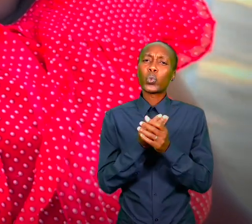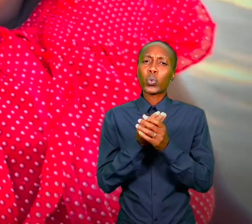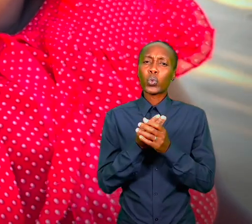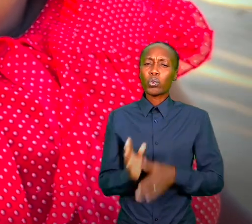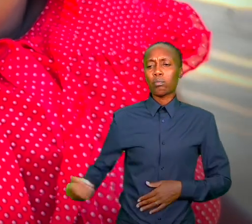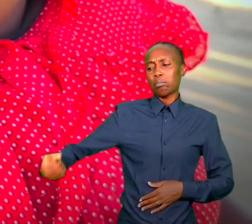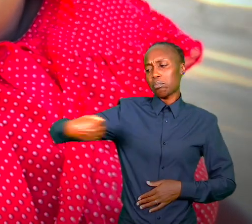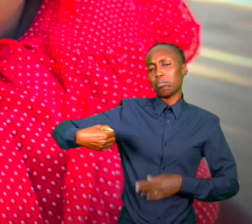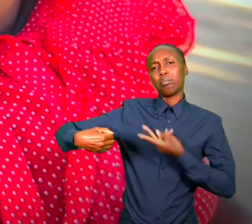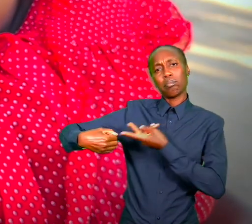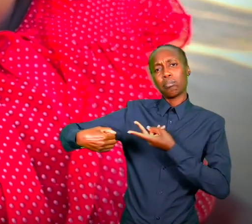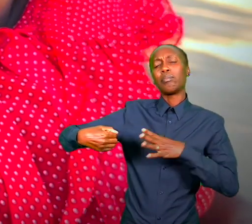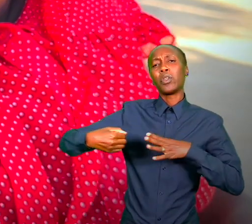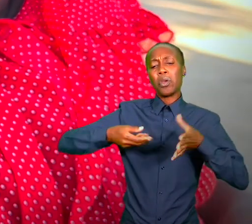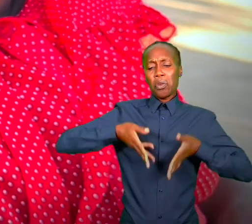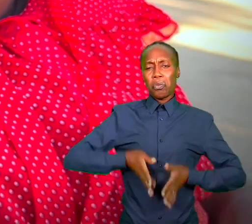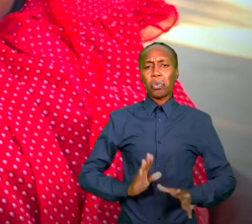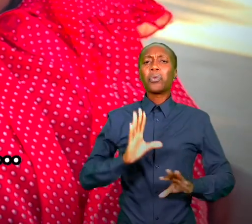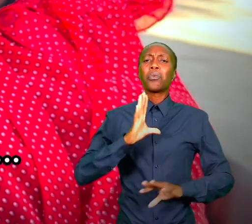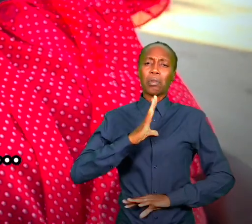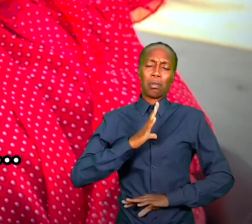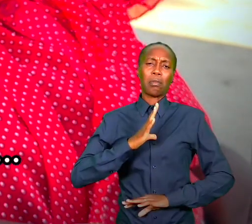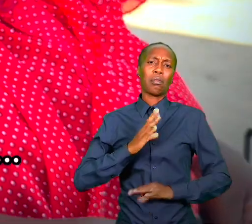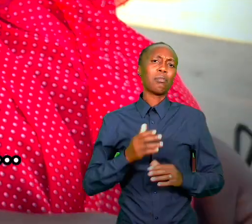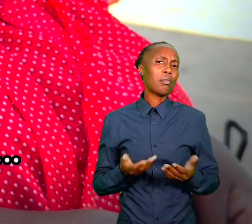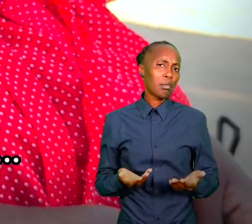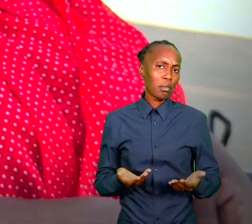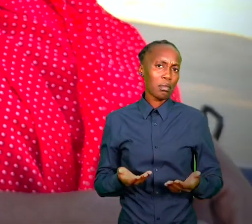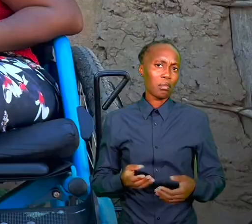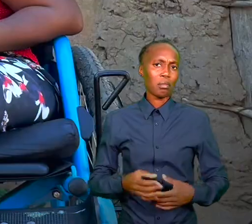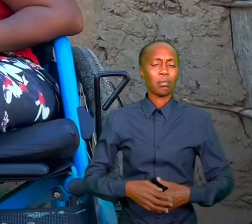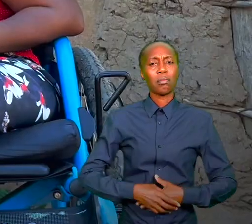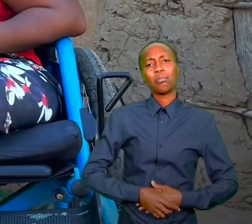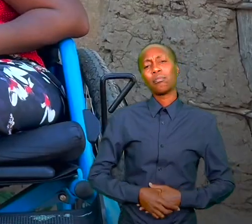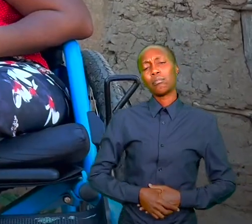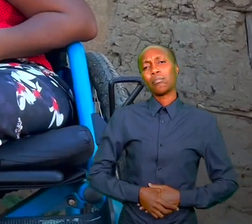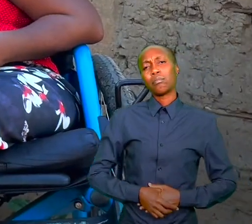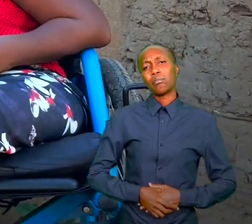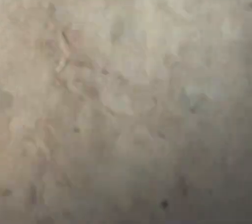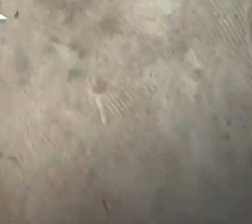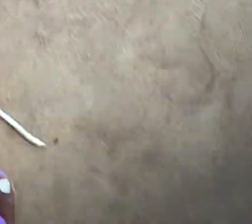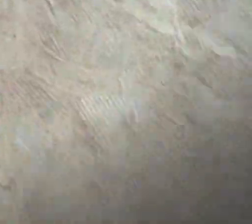As minhas amigas todas estão casadas, formaram as suas famílias.